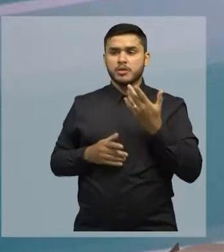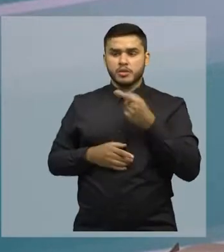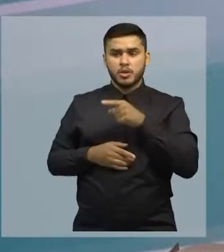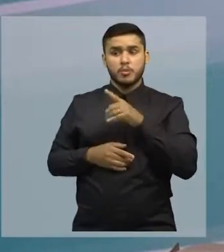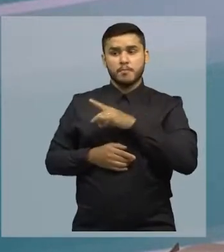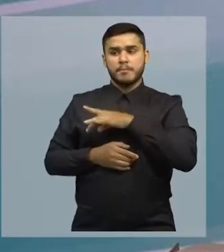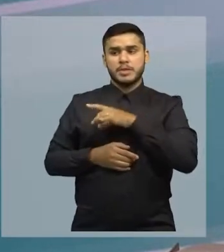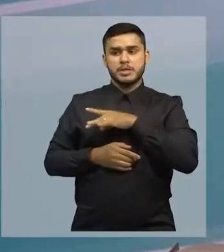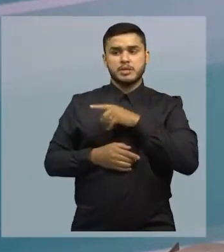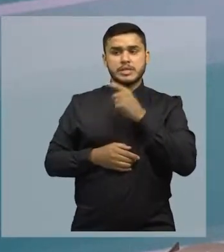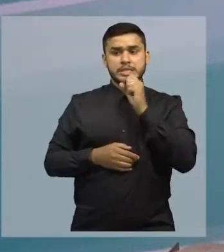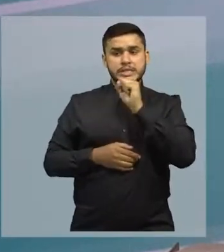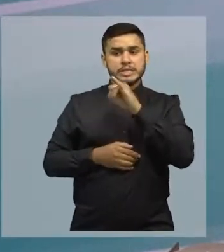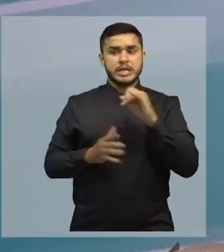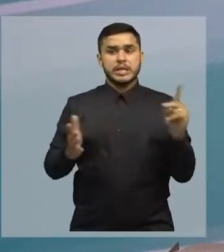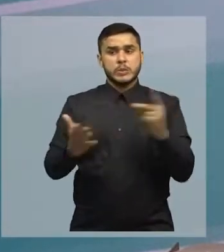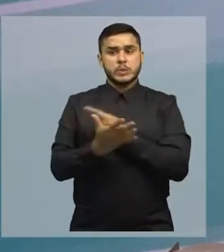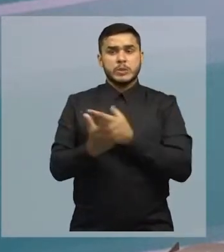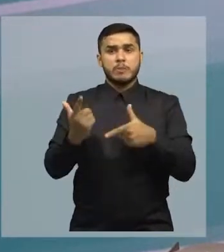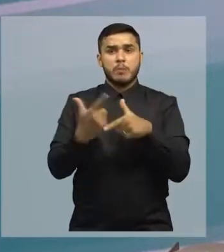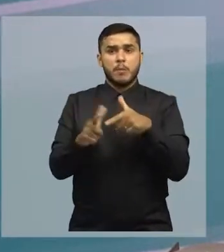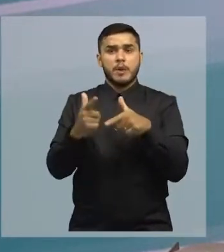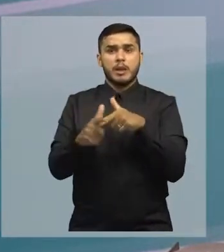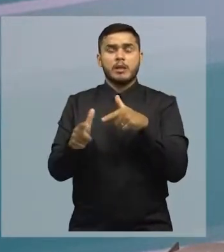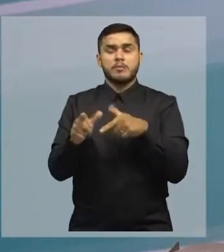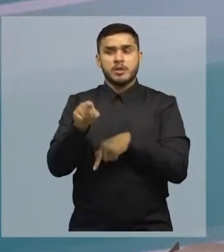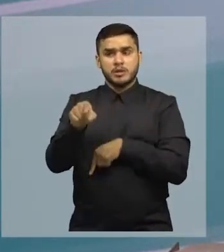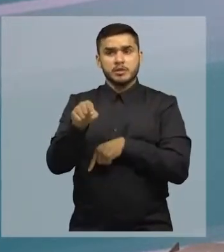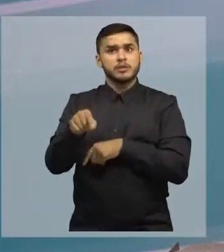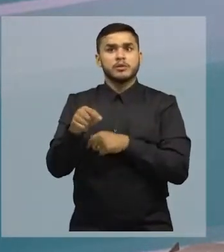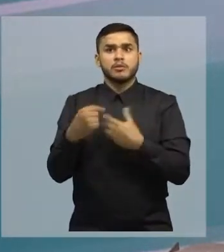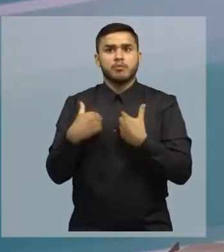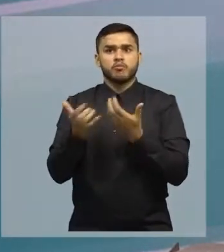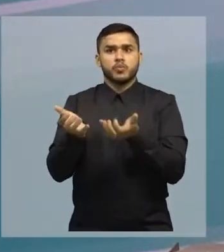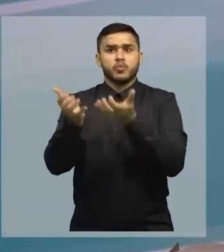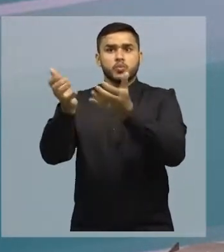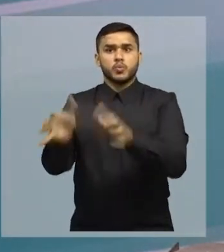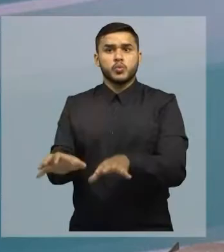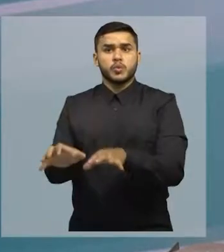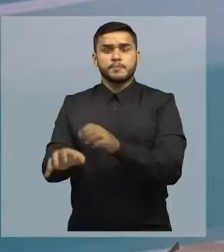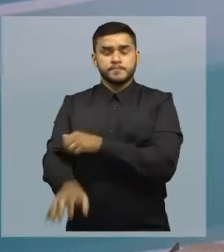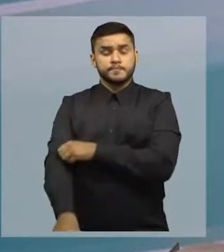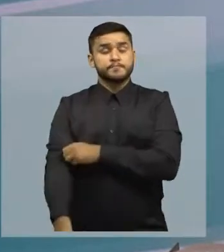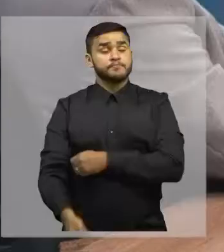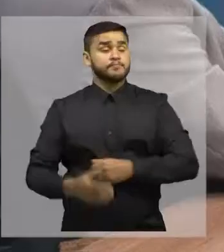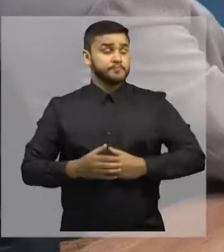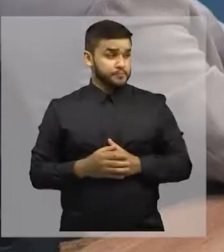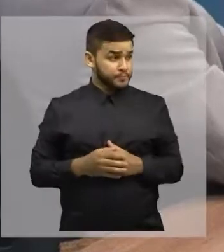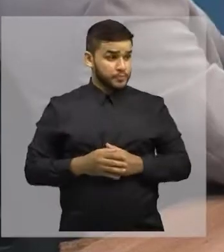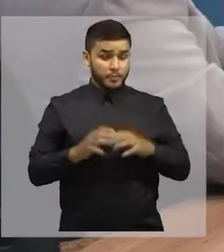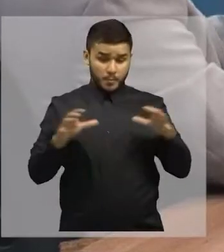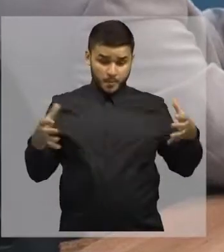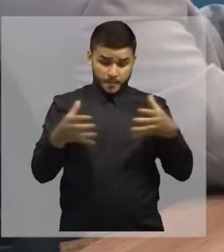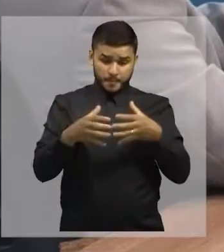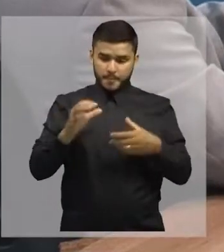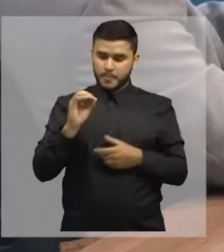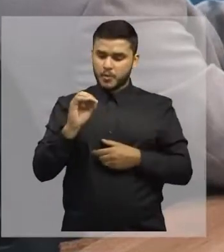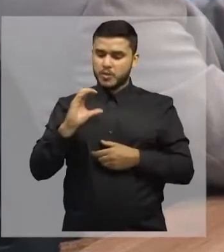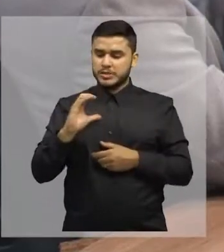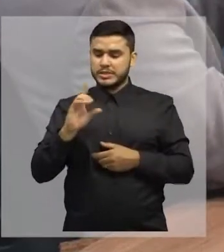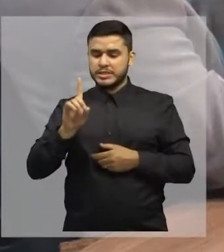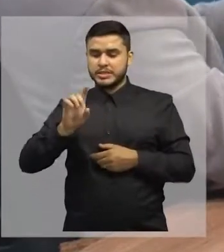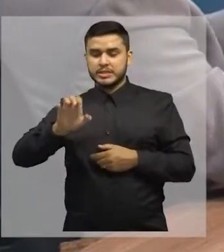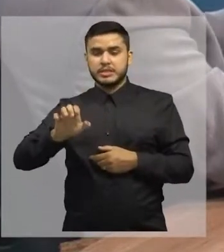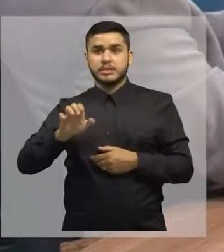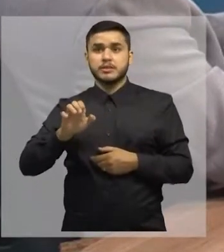estapafúrdia. É muito difícil você imaginar essa situação. Então, o clima eu não acho bom. A entrada na OCDE vai ter um